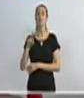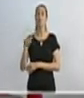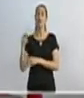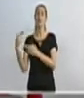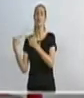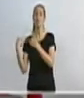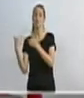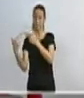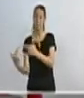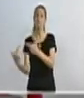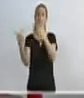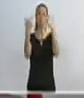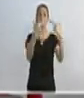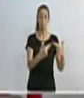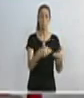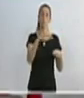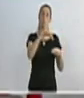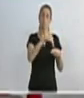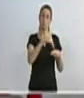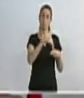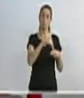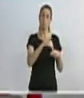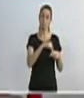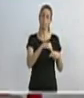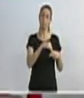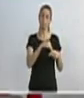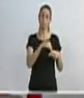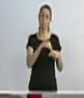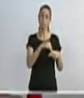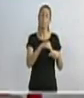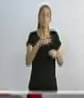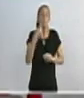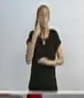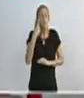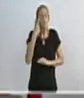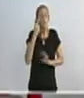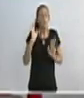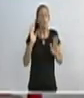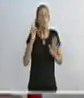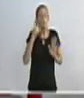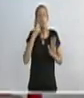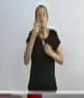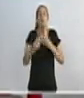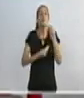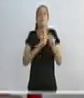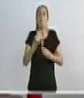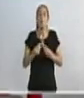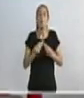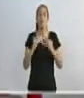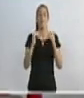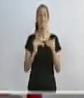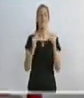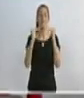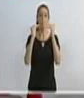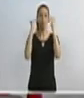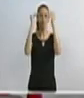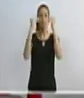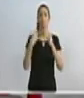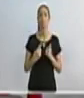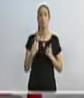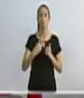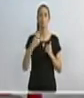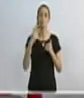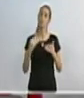aos municípios, dependendo aí do nível, se é nível 1, 2 e 3. Porque para você fazer